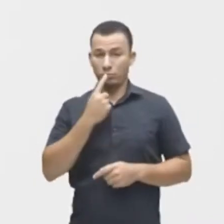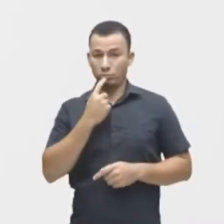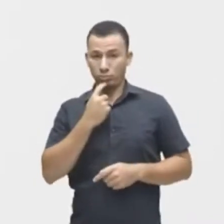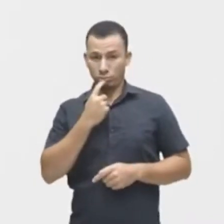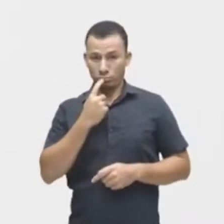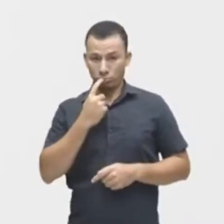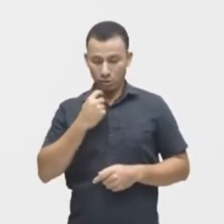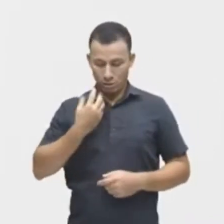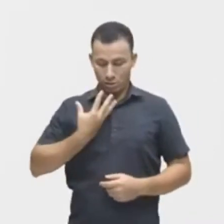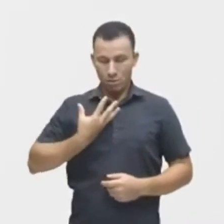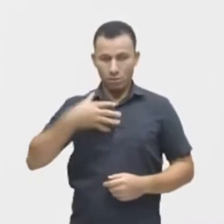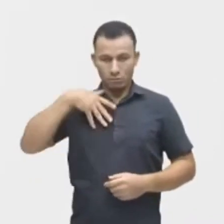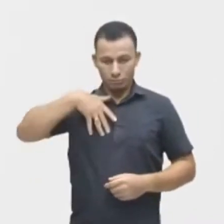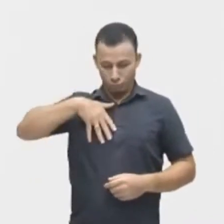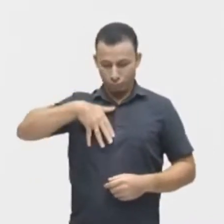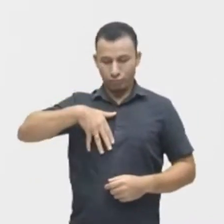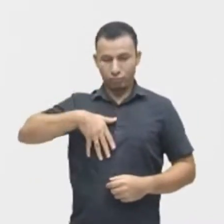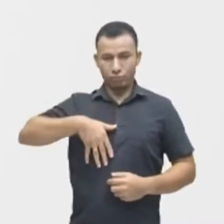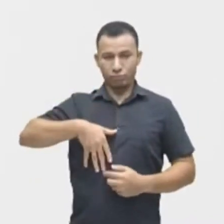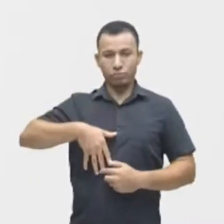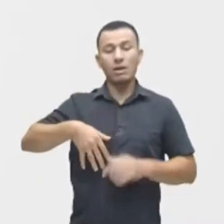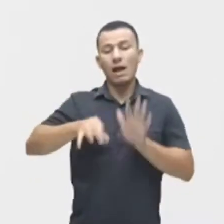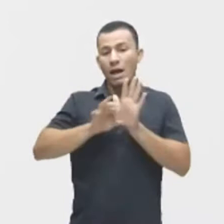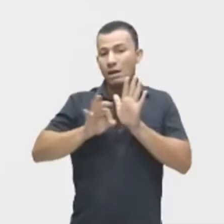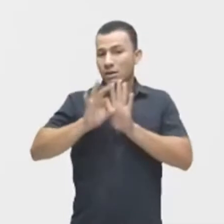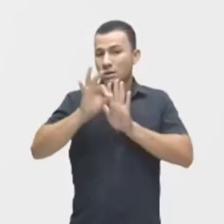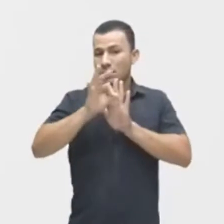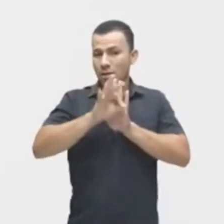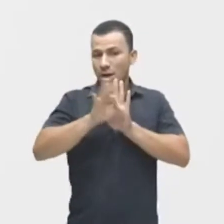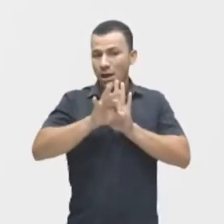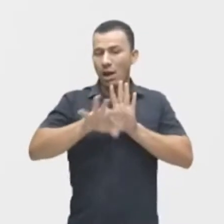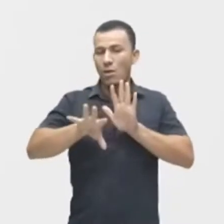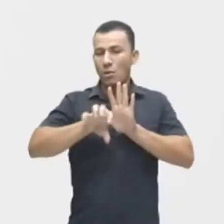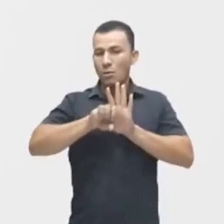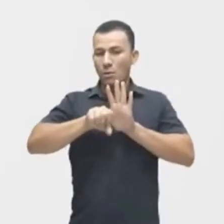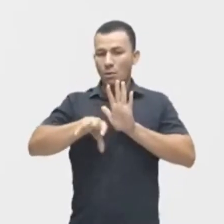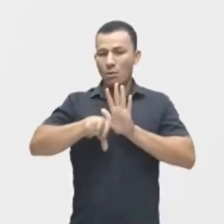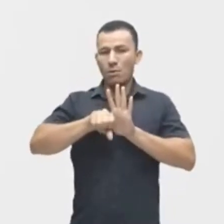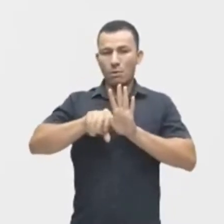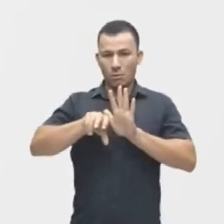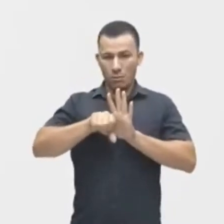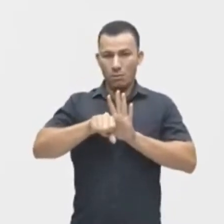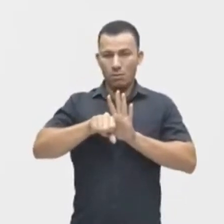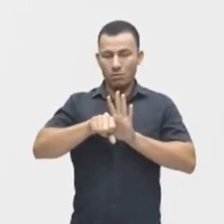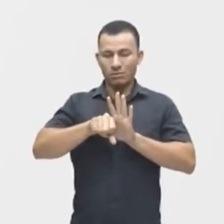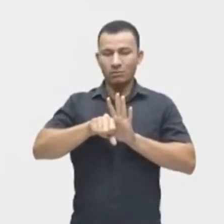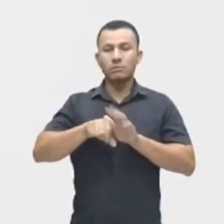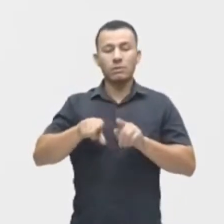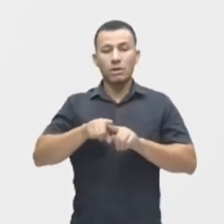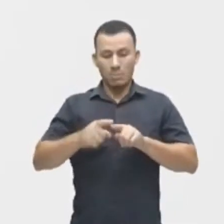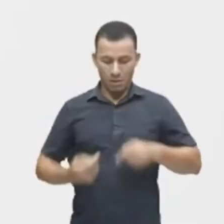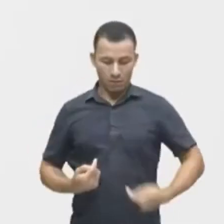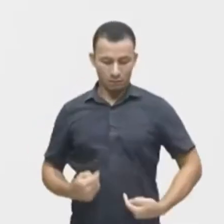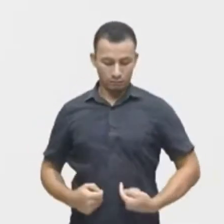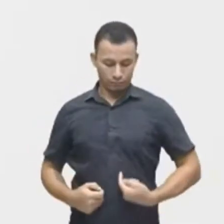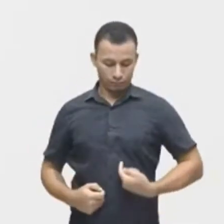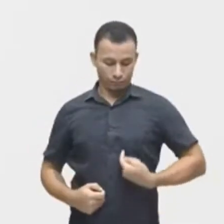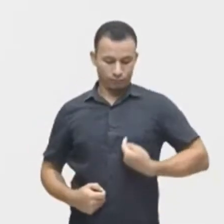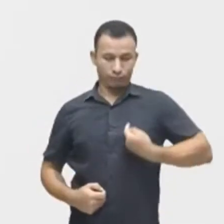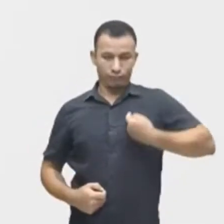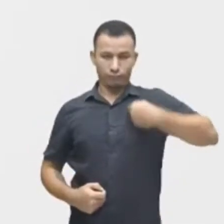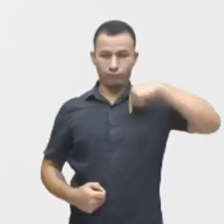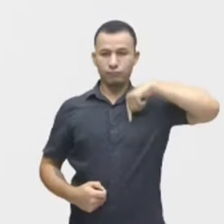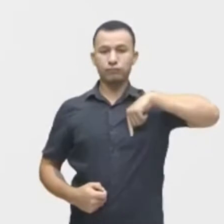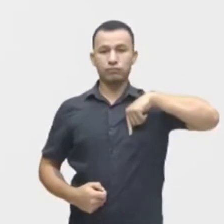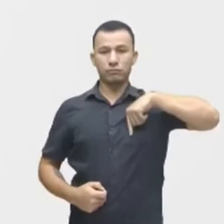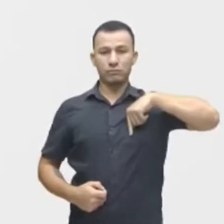oxigênio. Quando ele retorna de toda a circulação do corpo e retorna para purificar esse